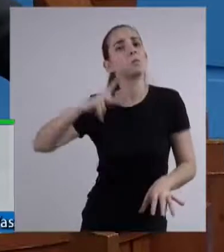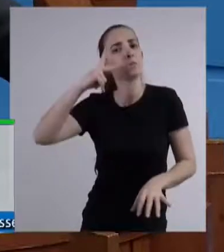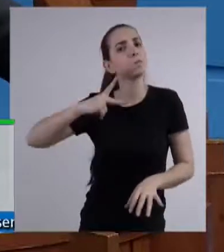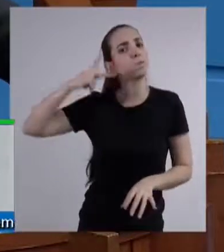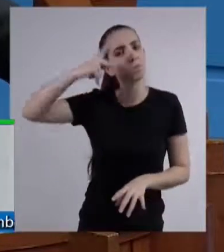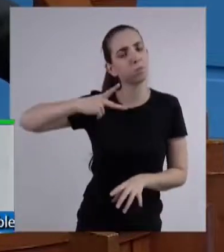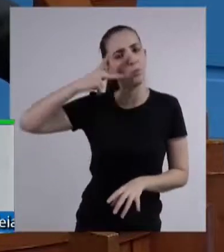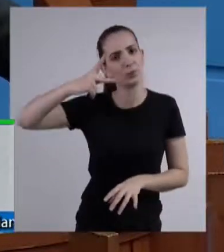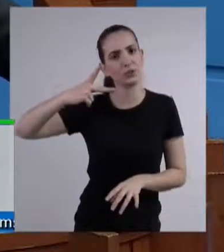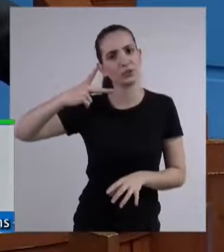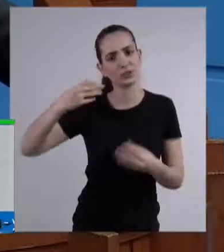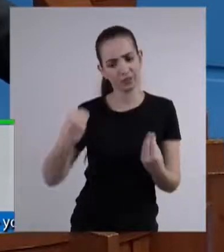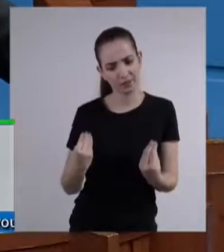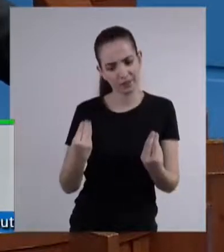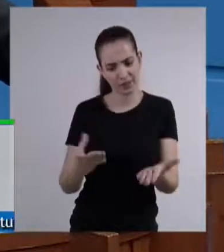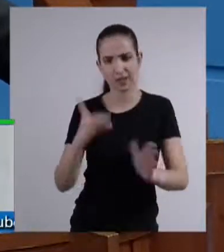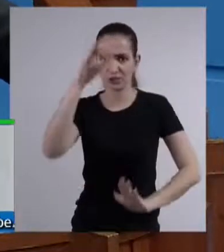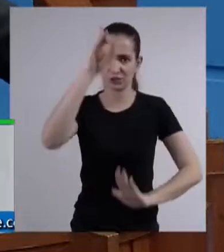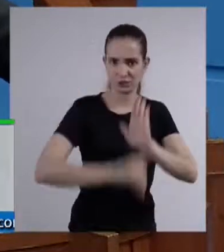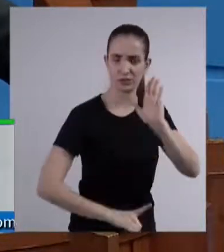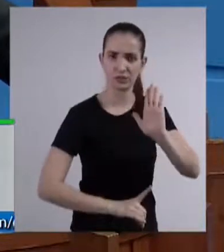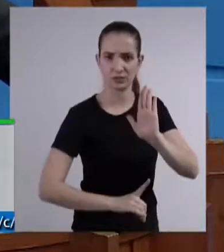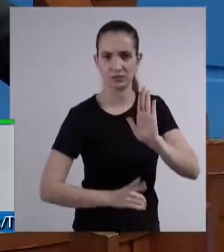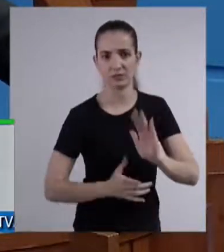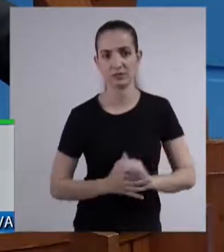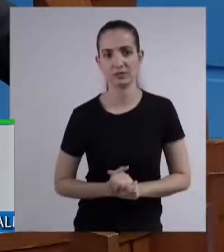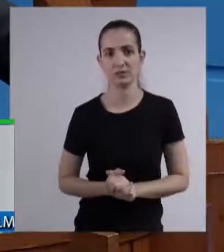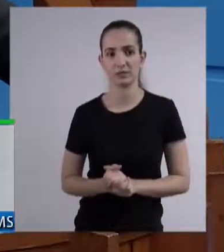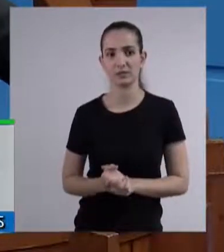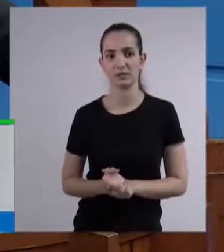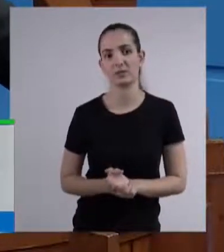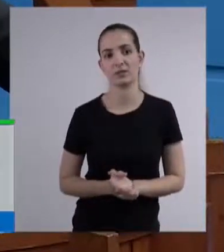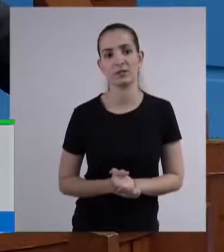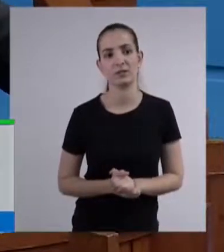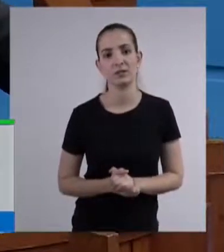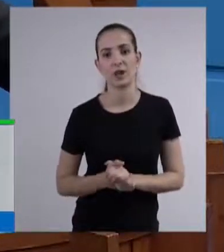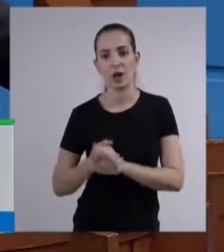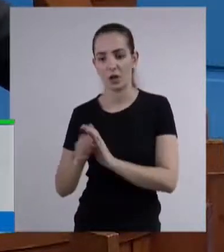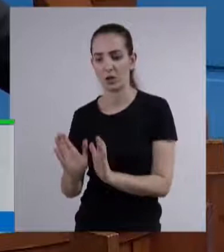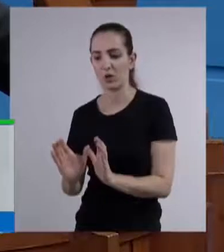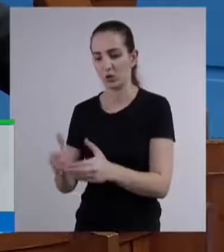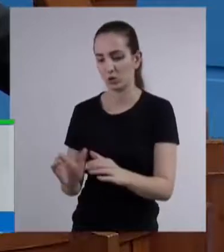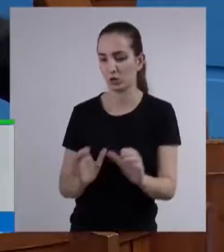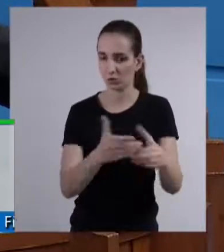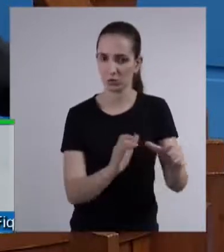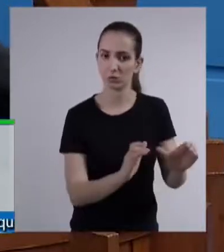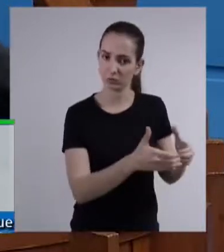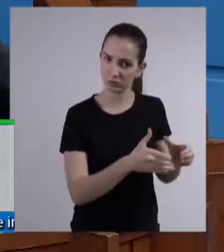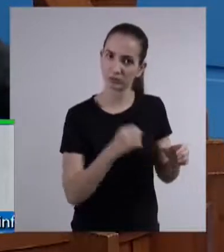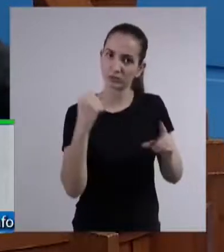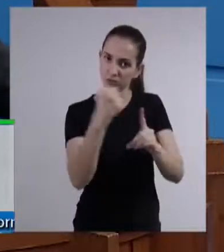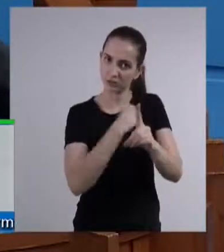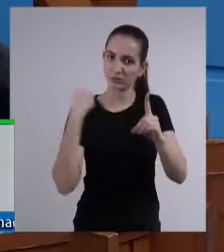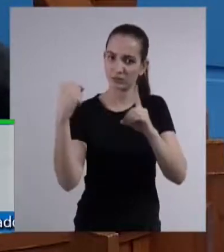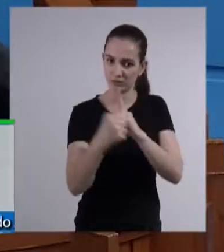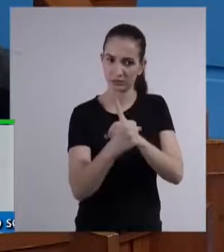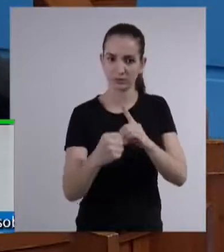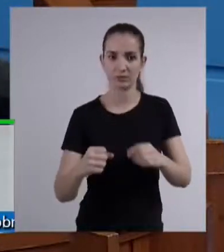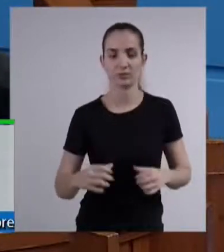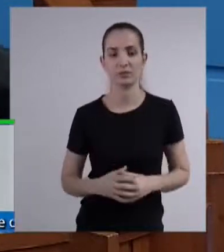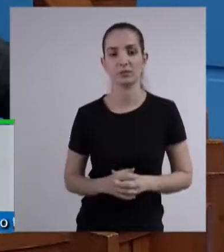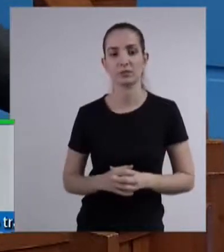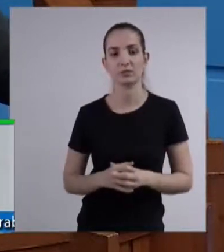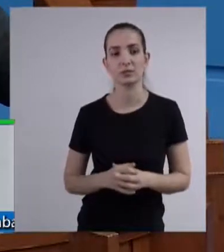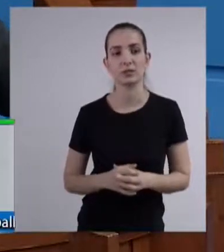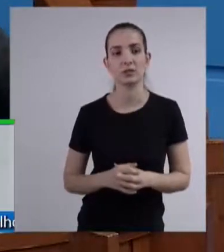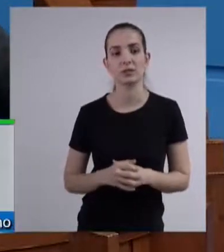políticas que vinham garantindo direitos a setores da sociedade que